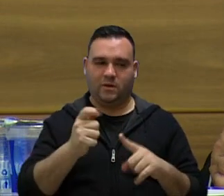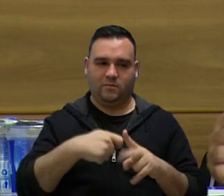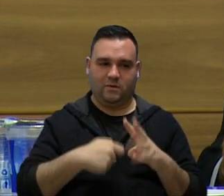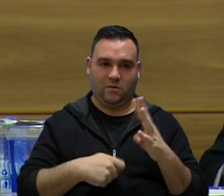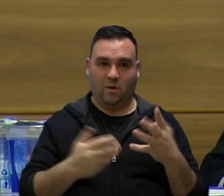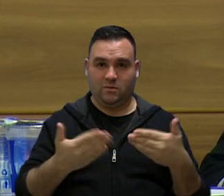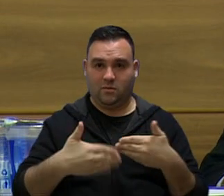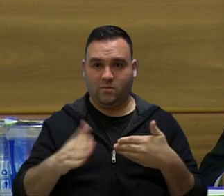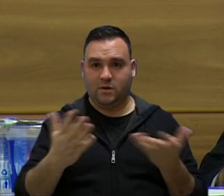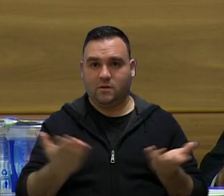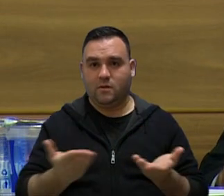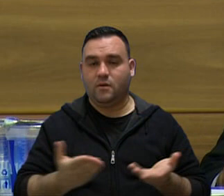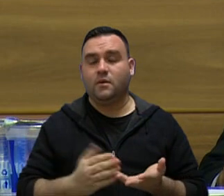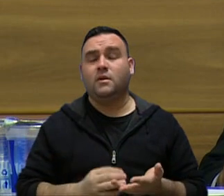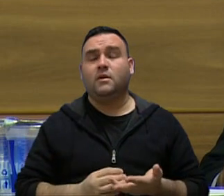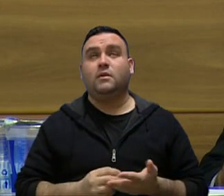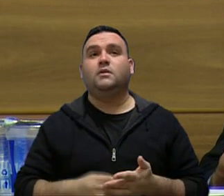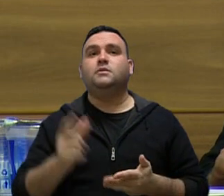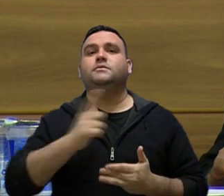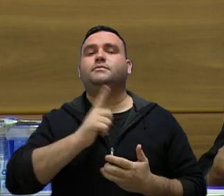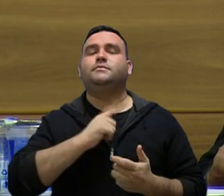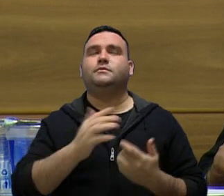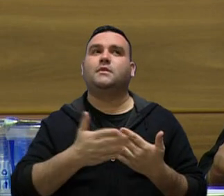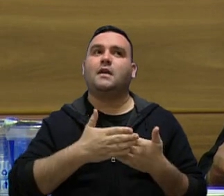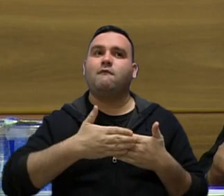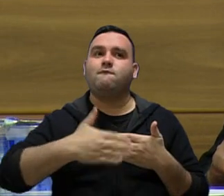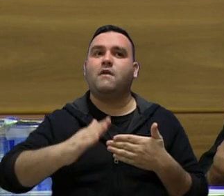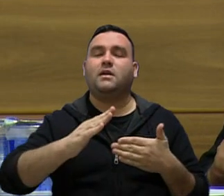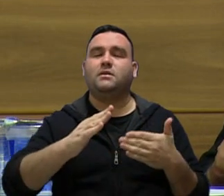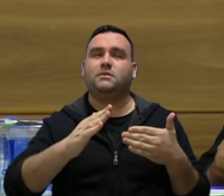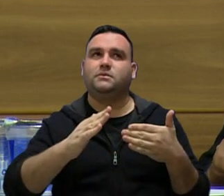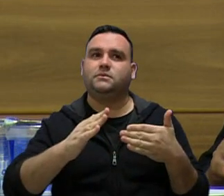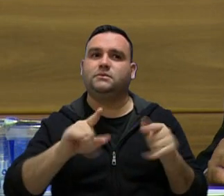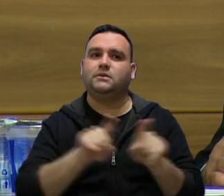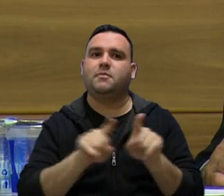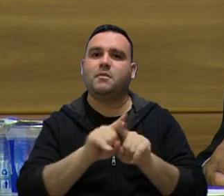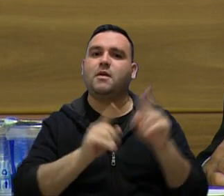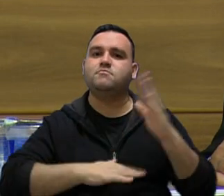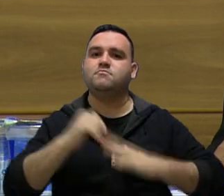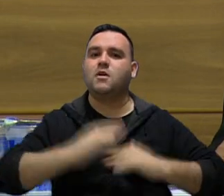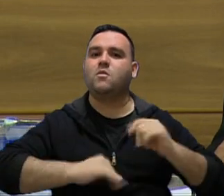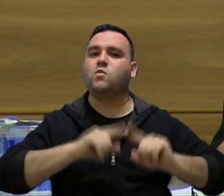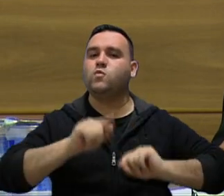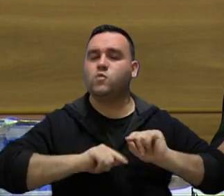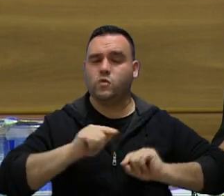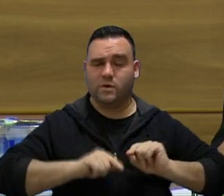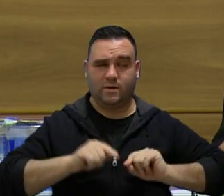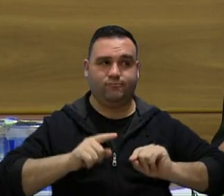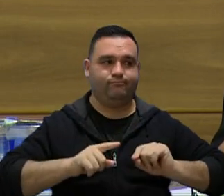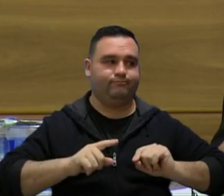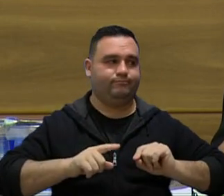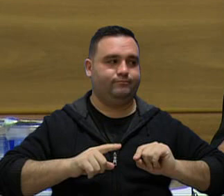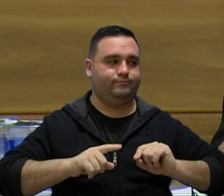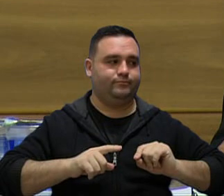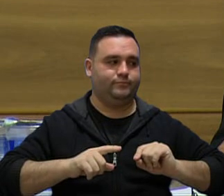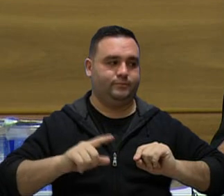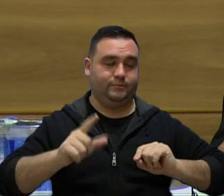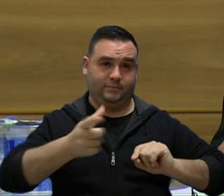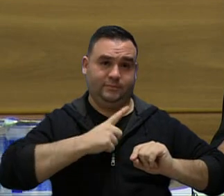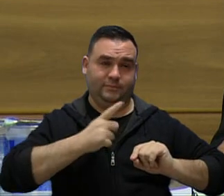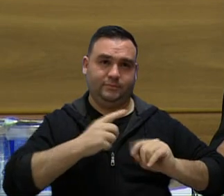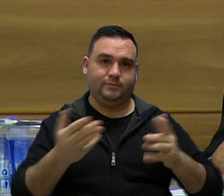primeiro quadrimestre é o que nós temos previsto e o que nós temos realizado então demo nós